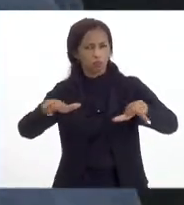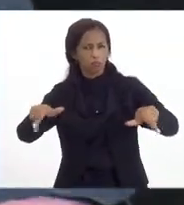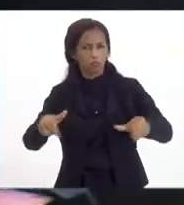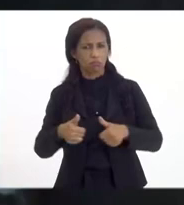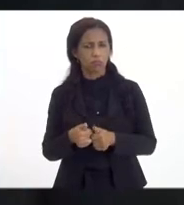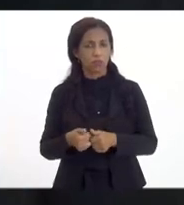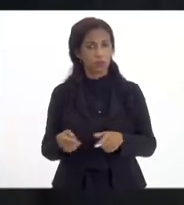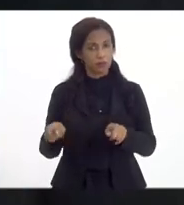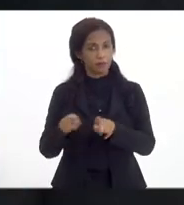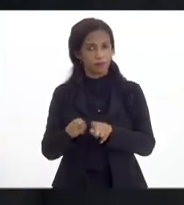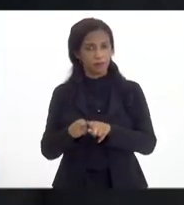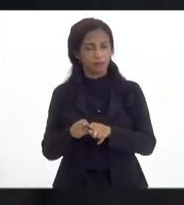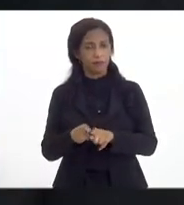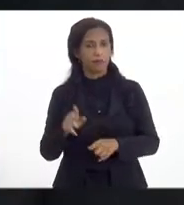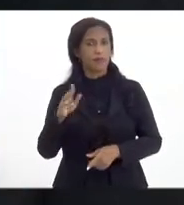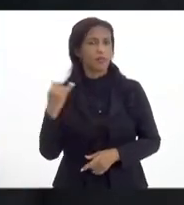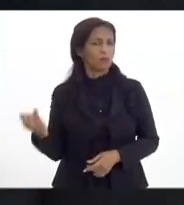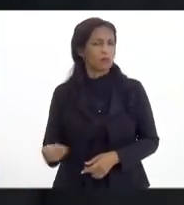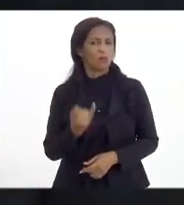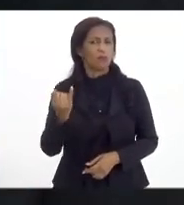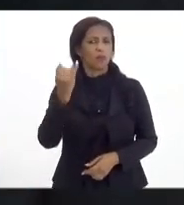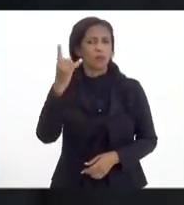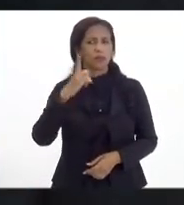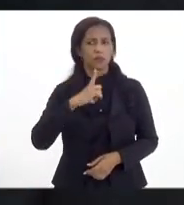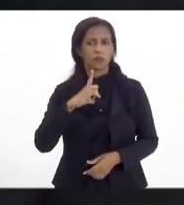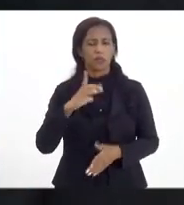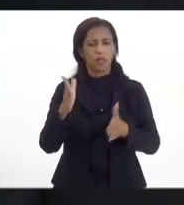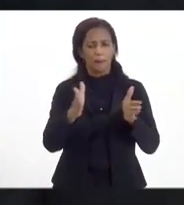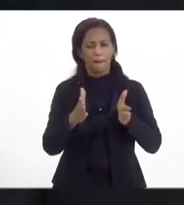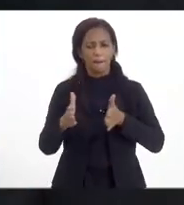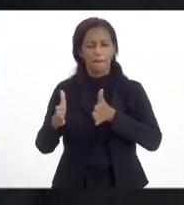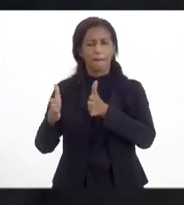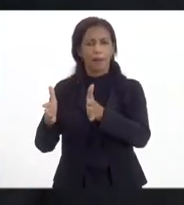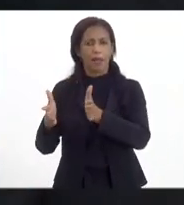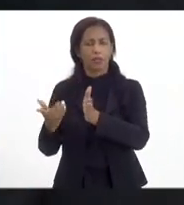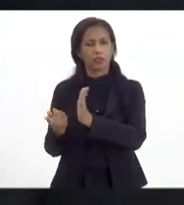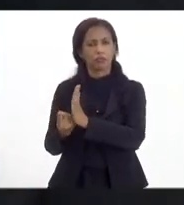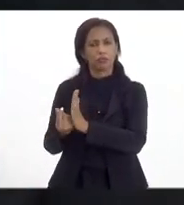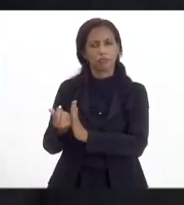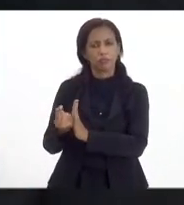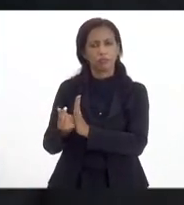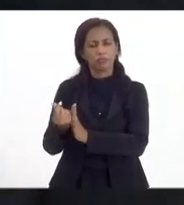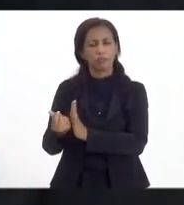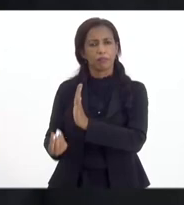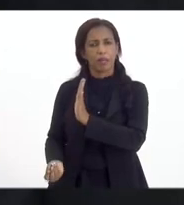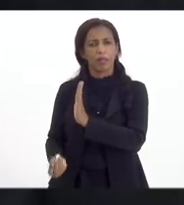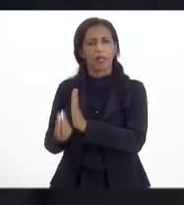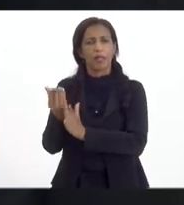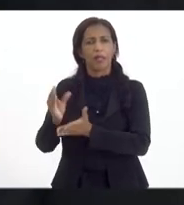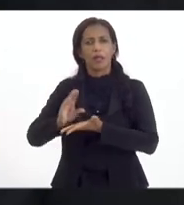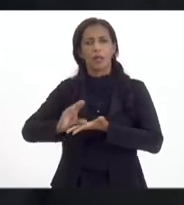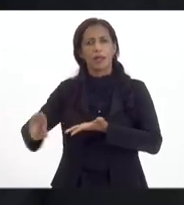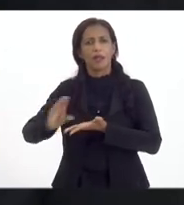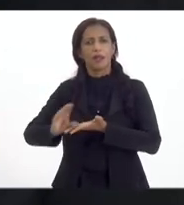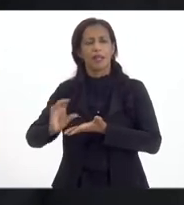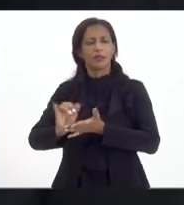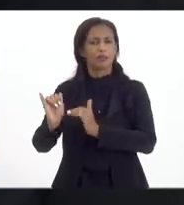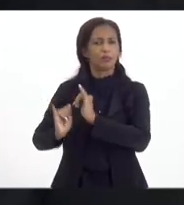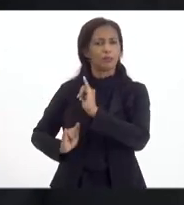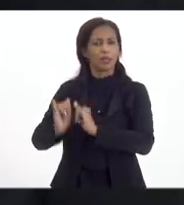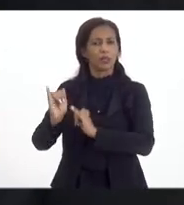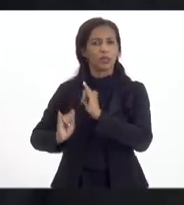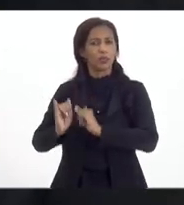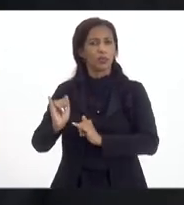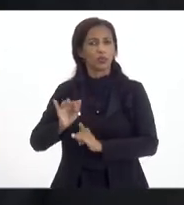Além disso, é de suma importância utilizar parte dos recursos para a criação de linhas de crédito para a indústria fluminense,